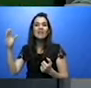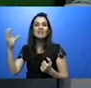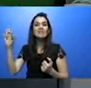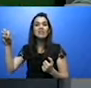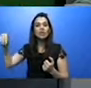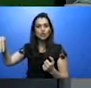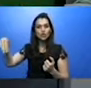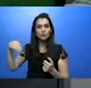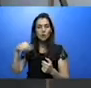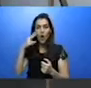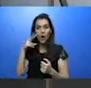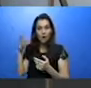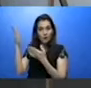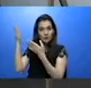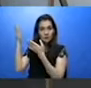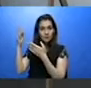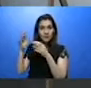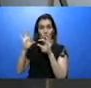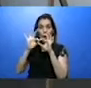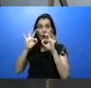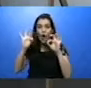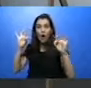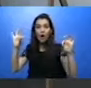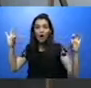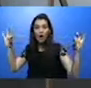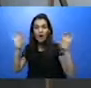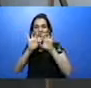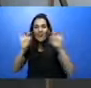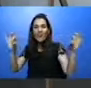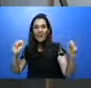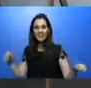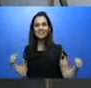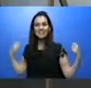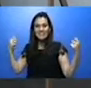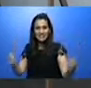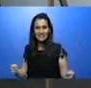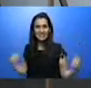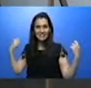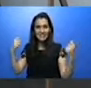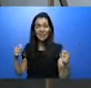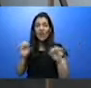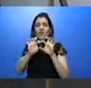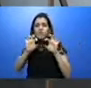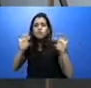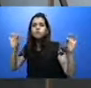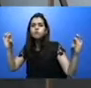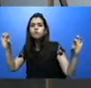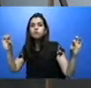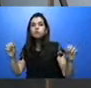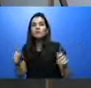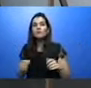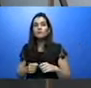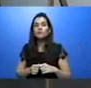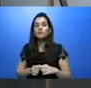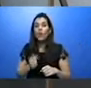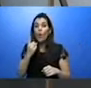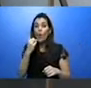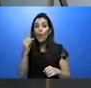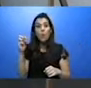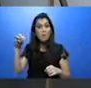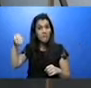Essa corda aqui, olha, esse pedaço de corda, que nós temos aqui, a medida equivalente a